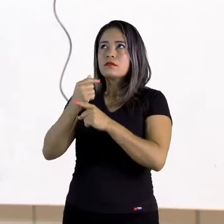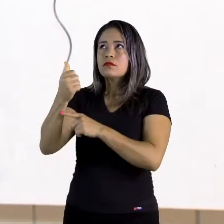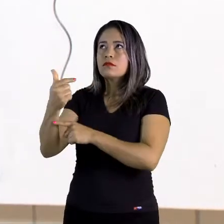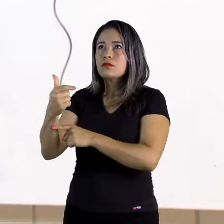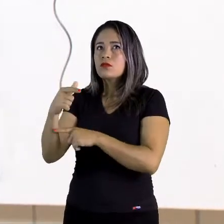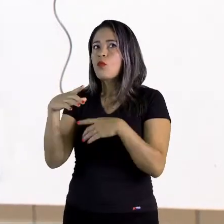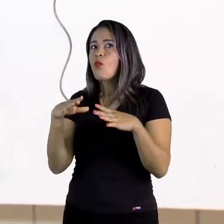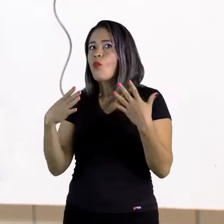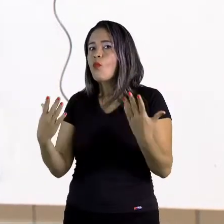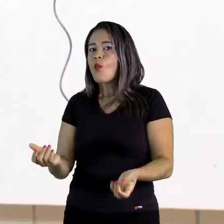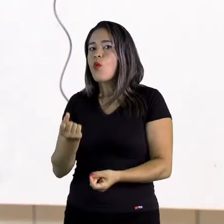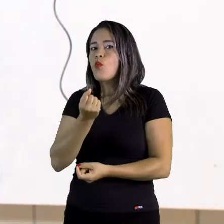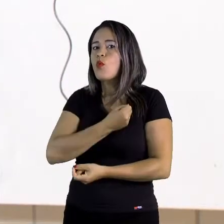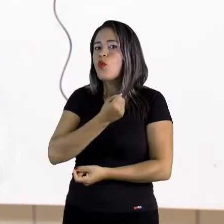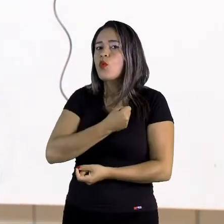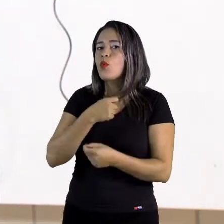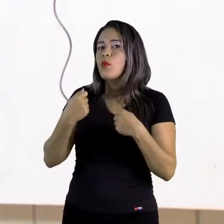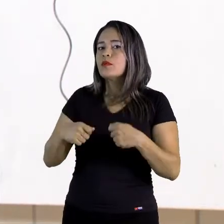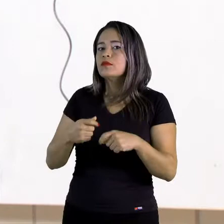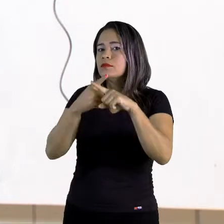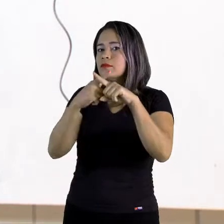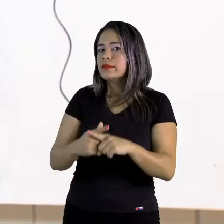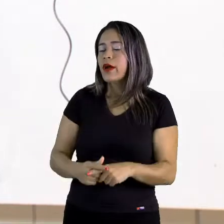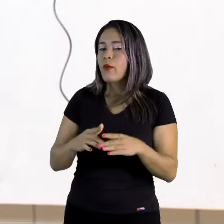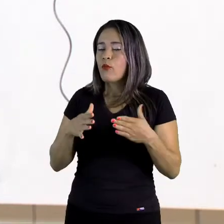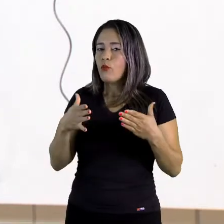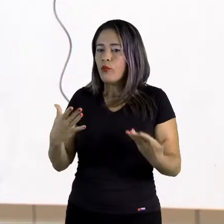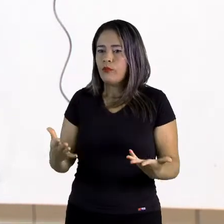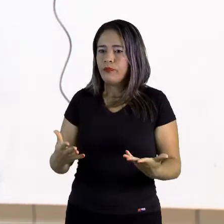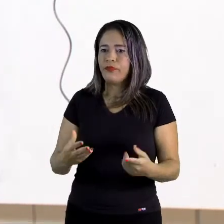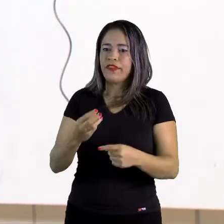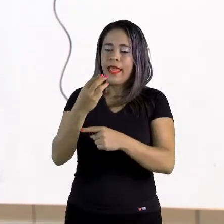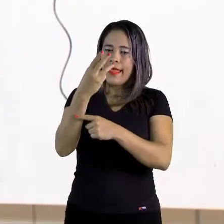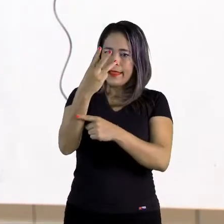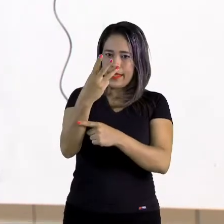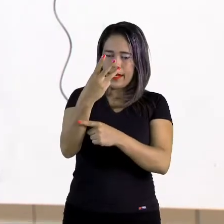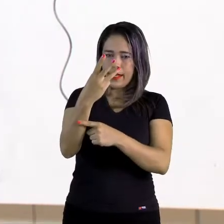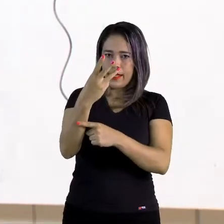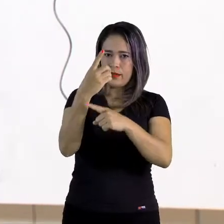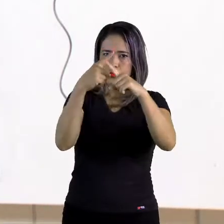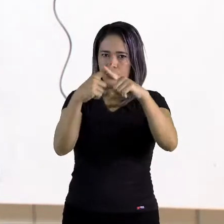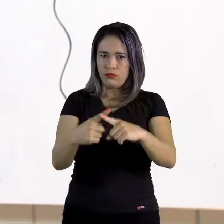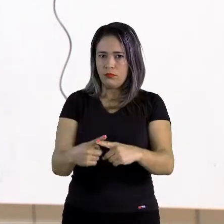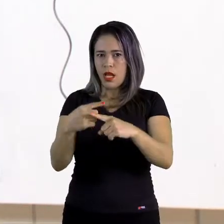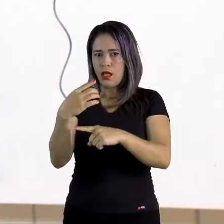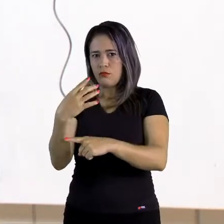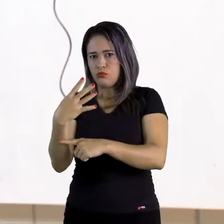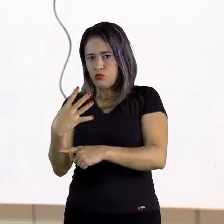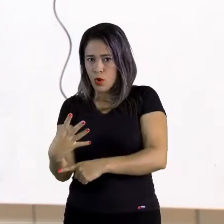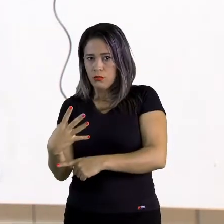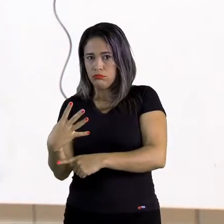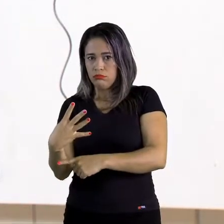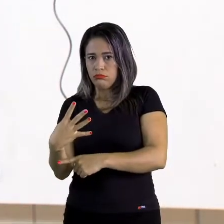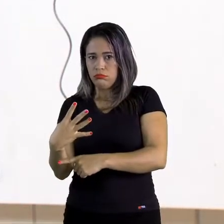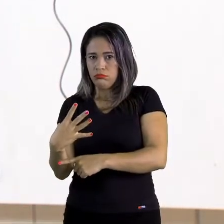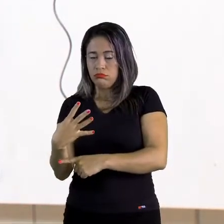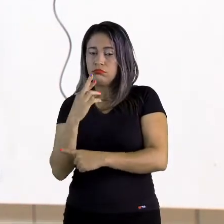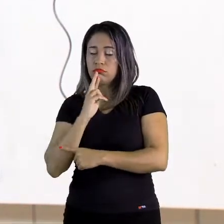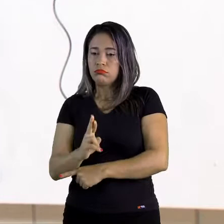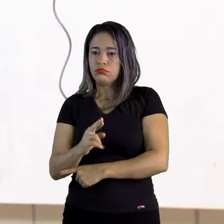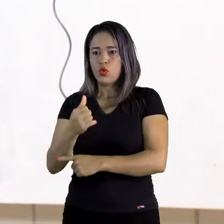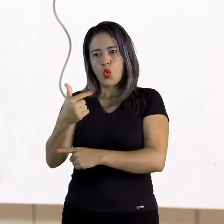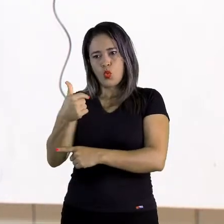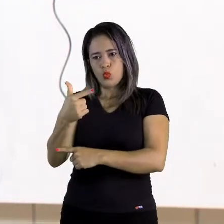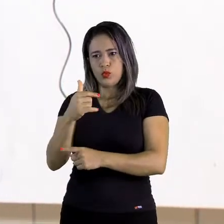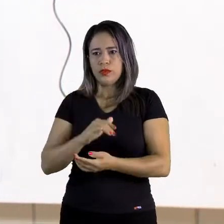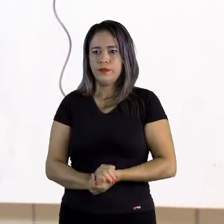número que eu vou ter que multiplicar? Vou ter que multiplicar o 3 por 4. Então, 3 vezes 4, 12.